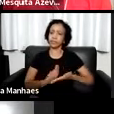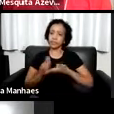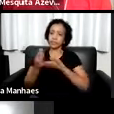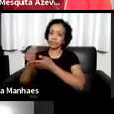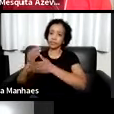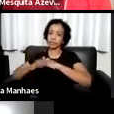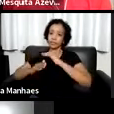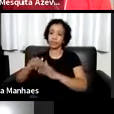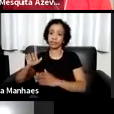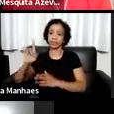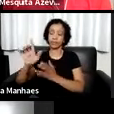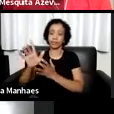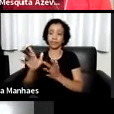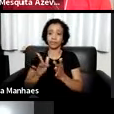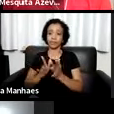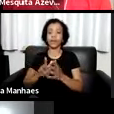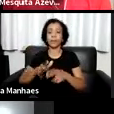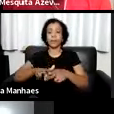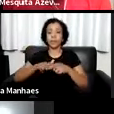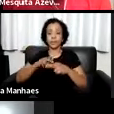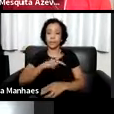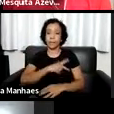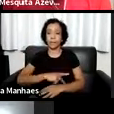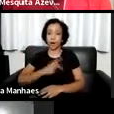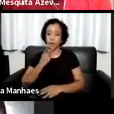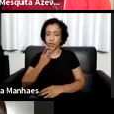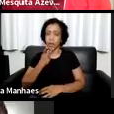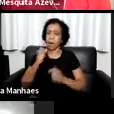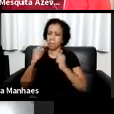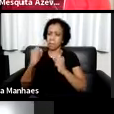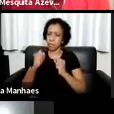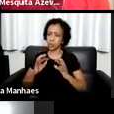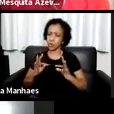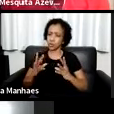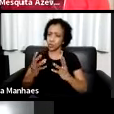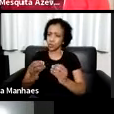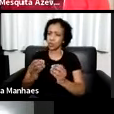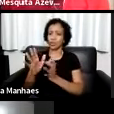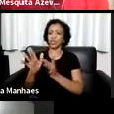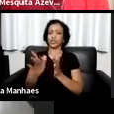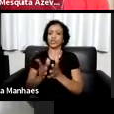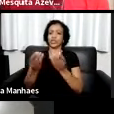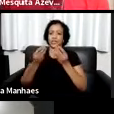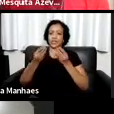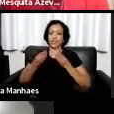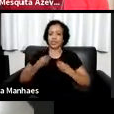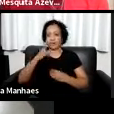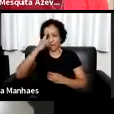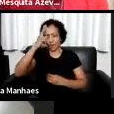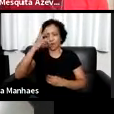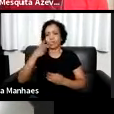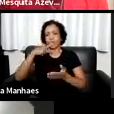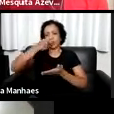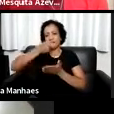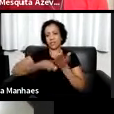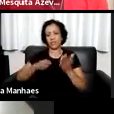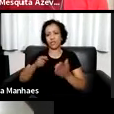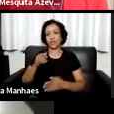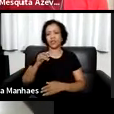Paulo vem a dizer, posso todas as coisas naquele que me fortalece. E então, oramos nessa